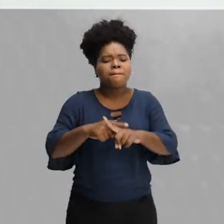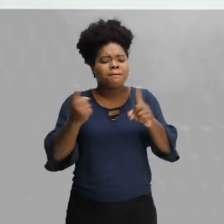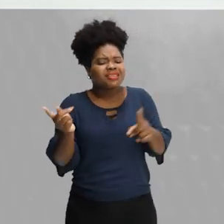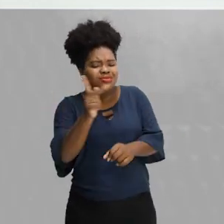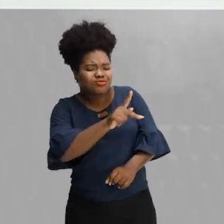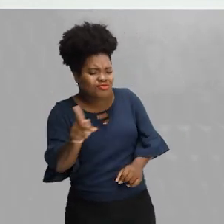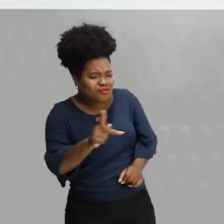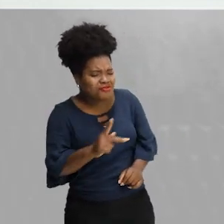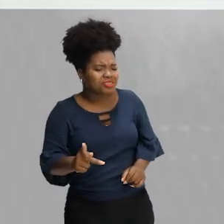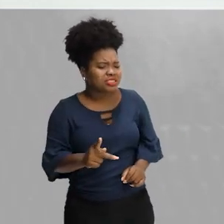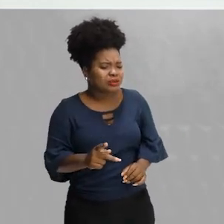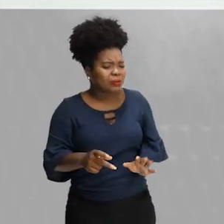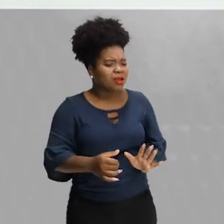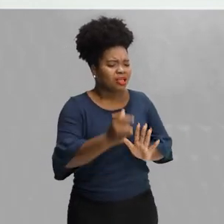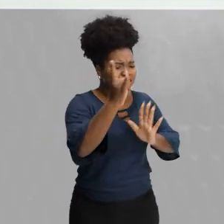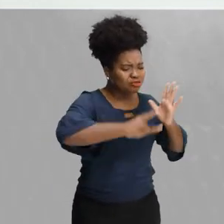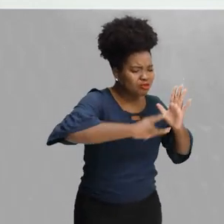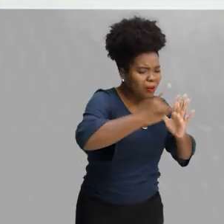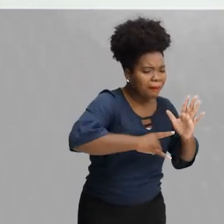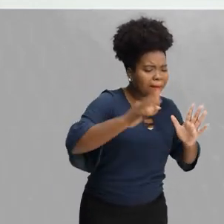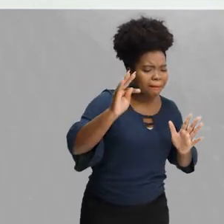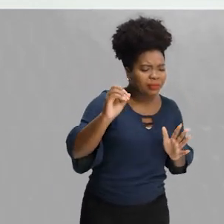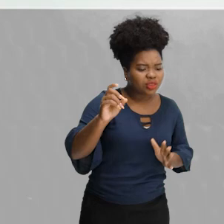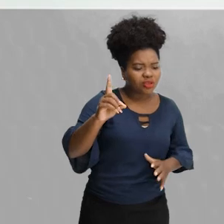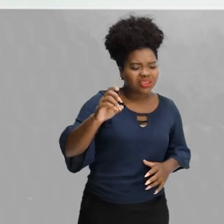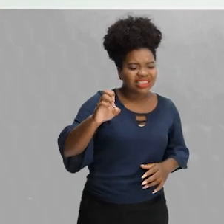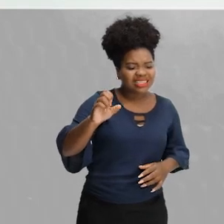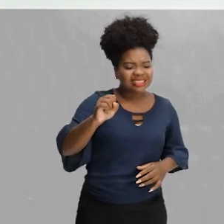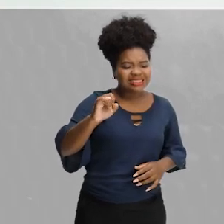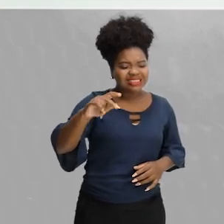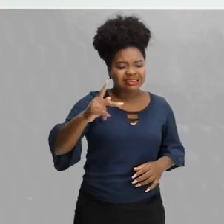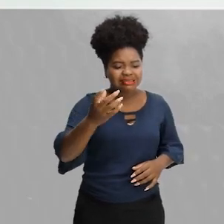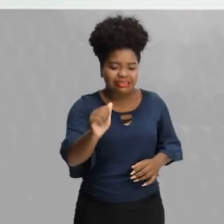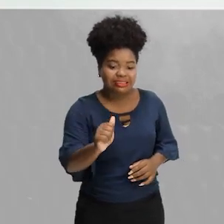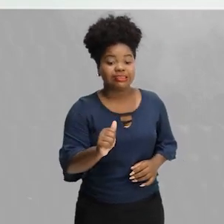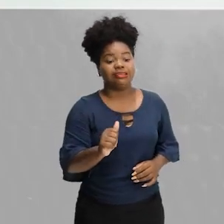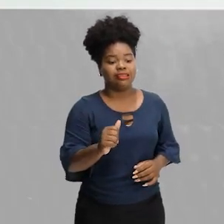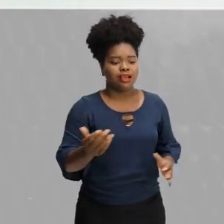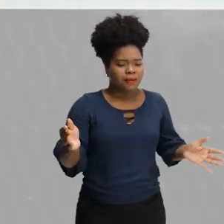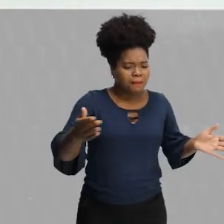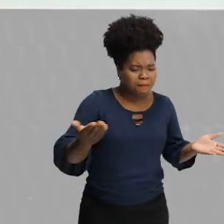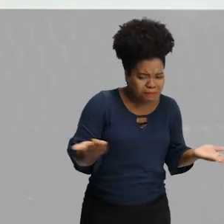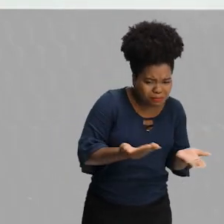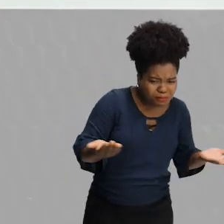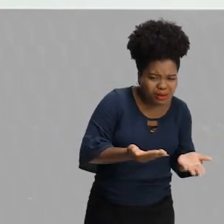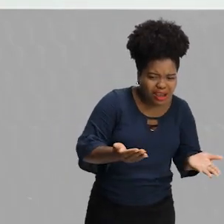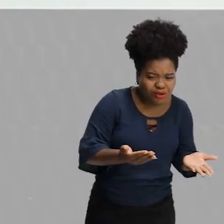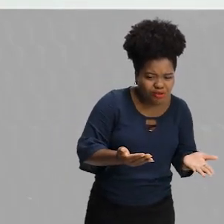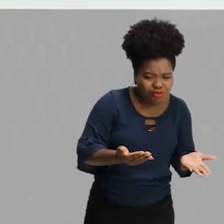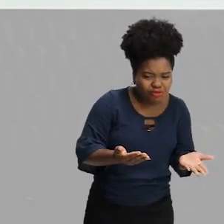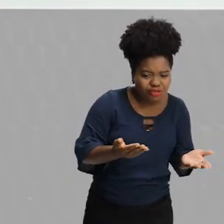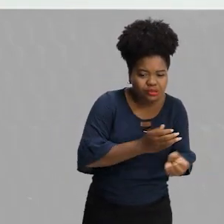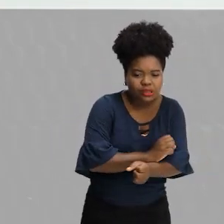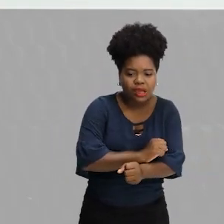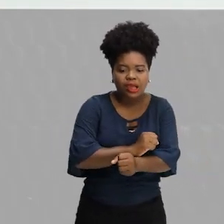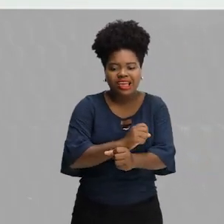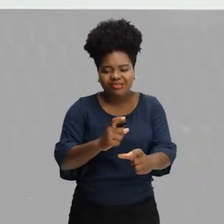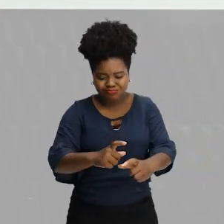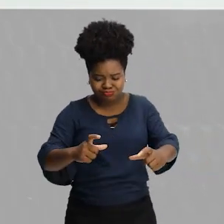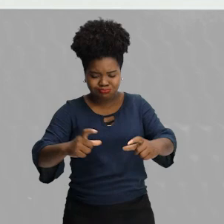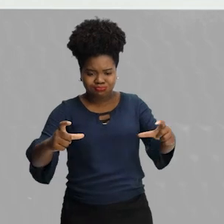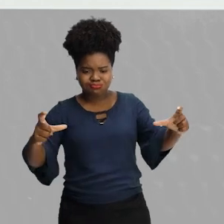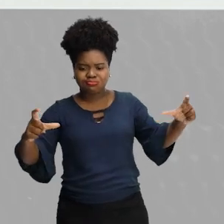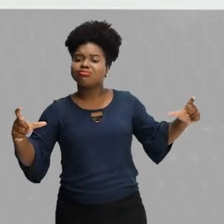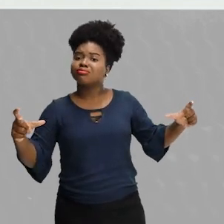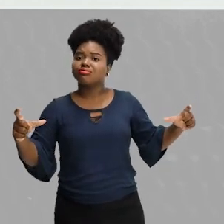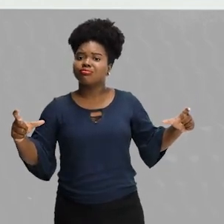do Tratado de Tordesilhas para hoje, o território brasileiro cresceu formidavelmente. Cresceu mais do que o dobro do que era.